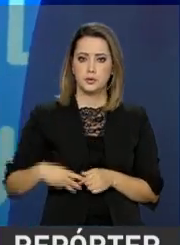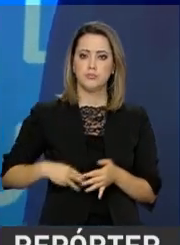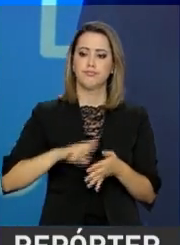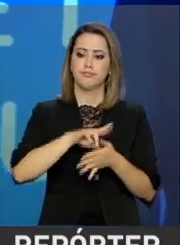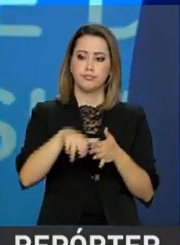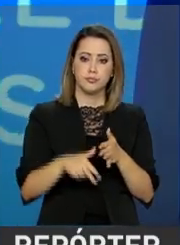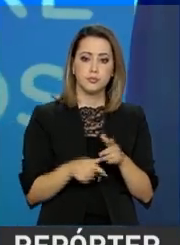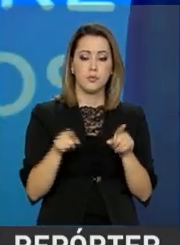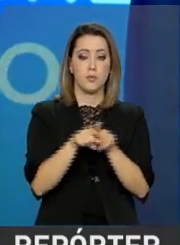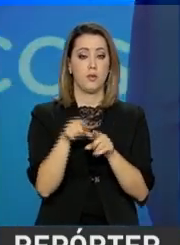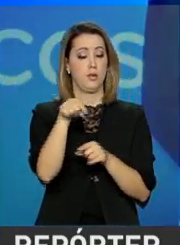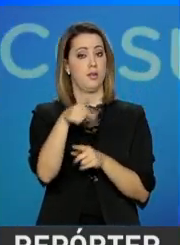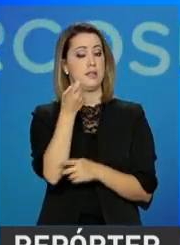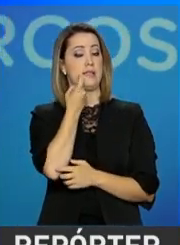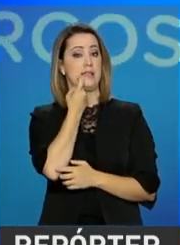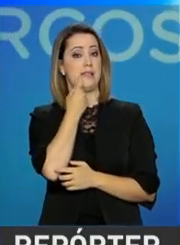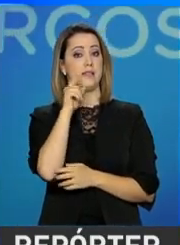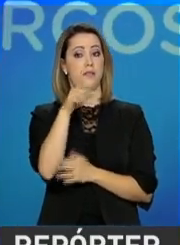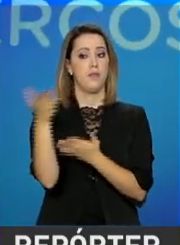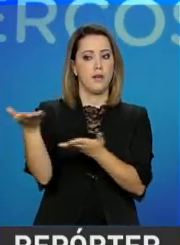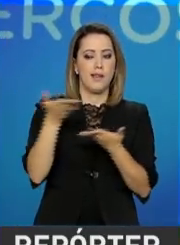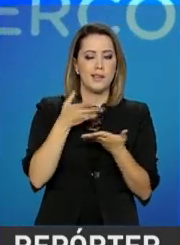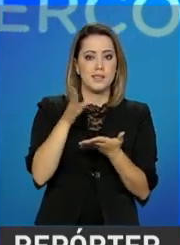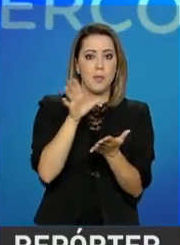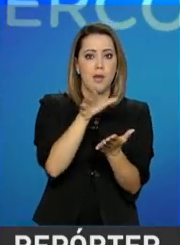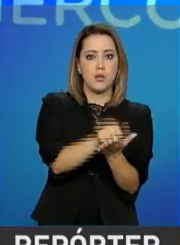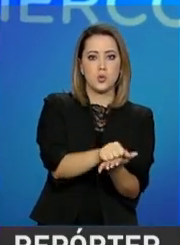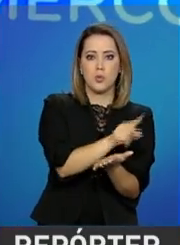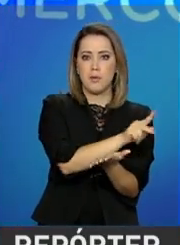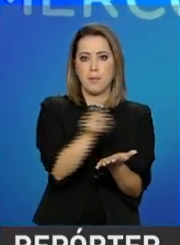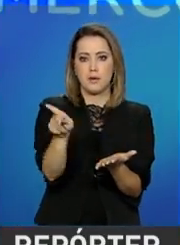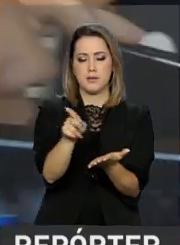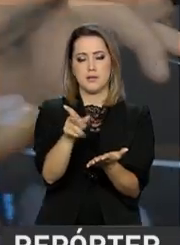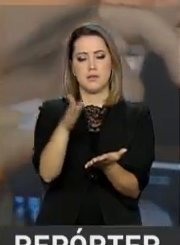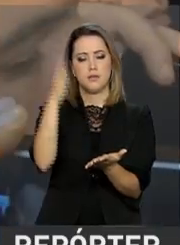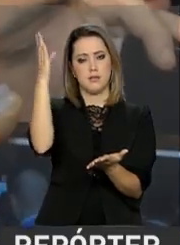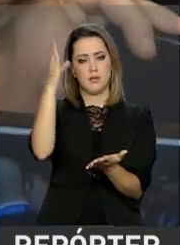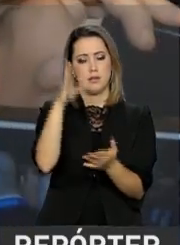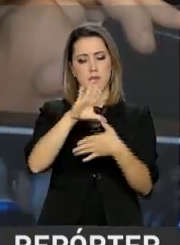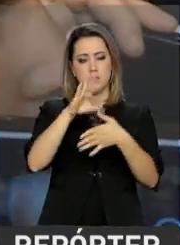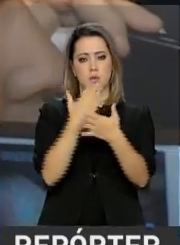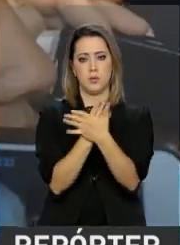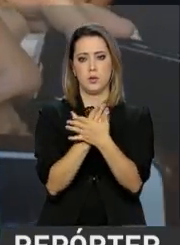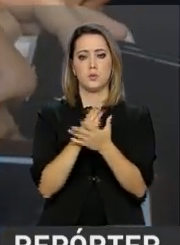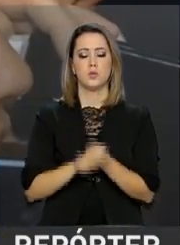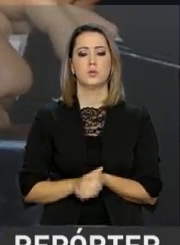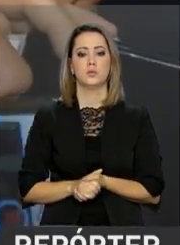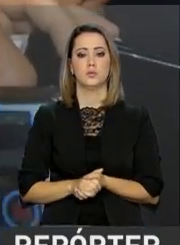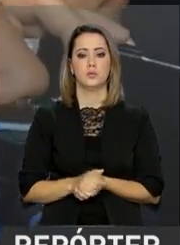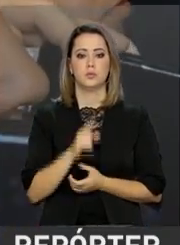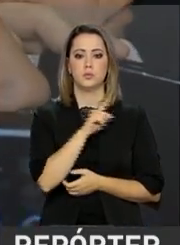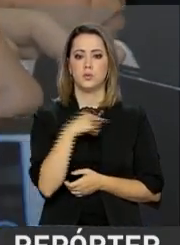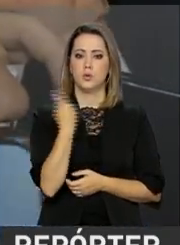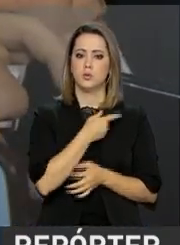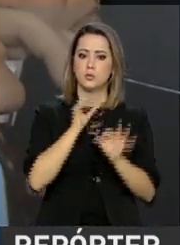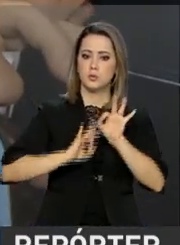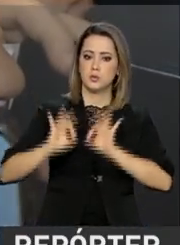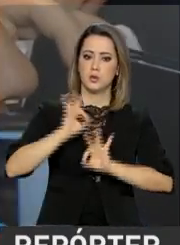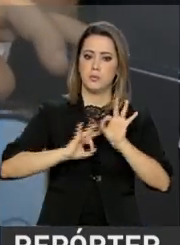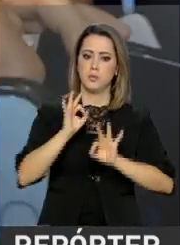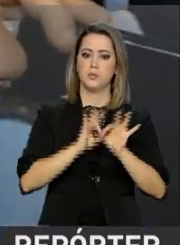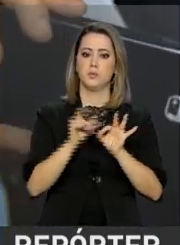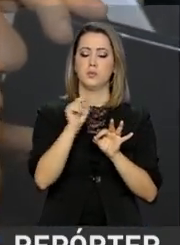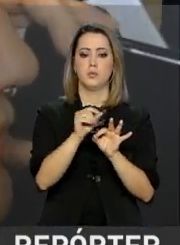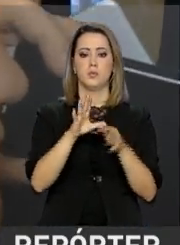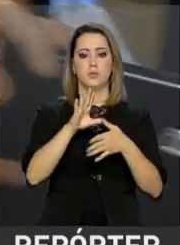sexta-feira, o Brasil recebe a presidência temporária do Mercosul. Nós estamos, na verdade, reformulando o Mercosul. Vocês sabem